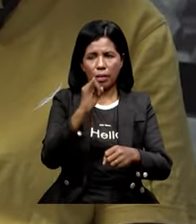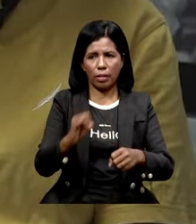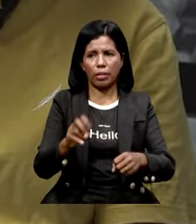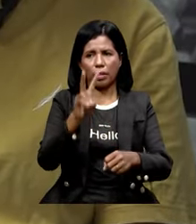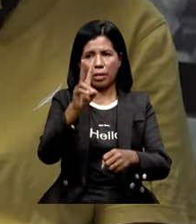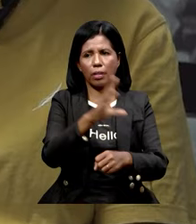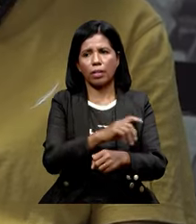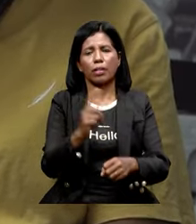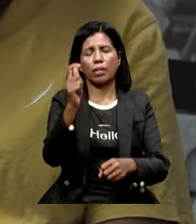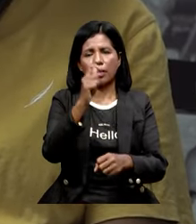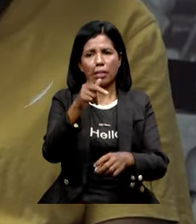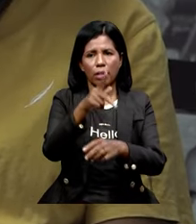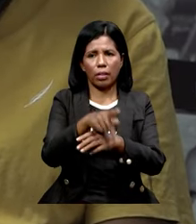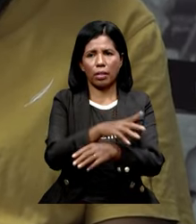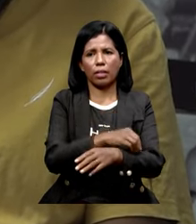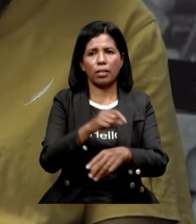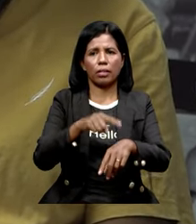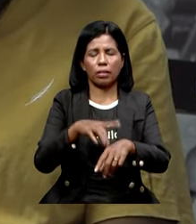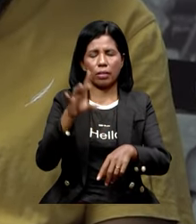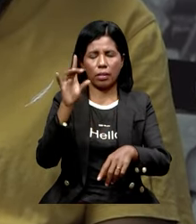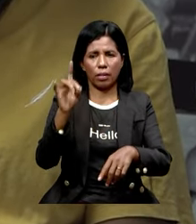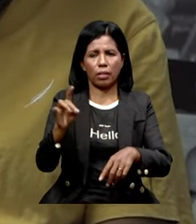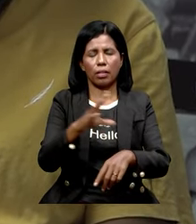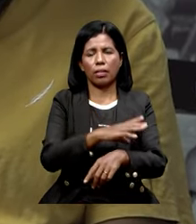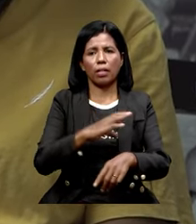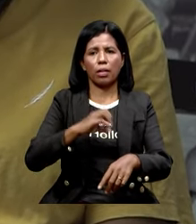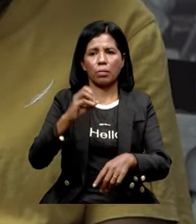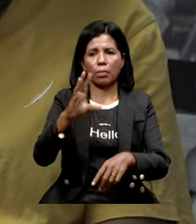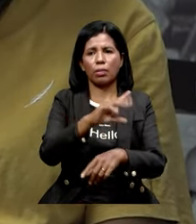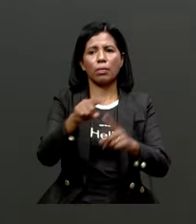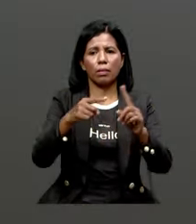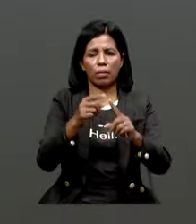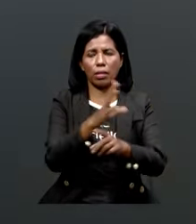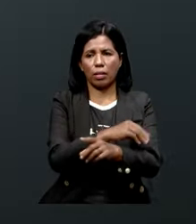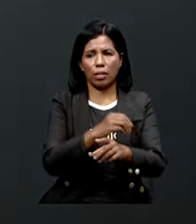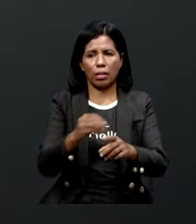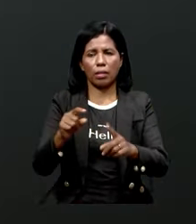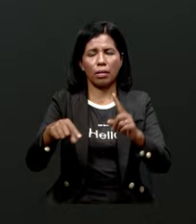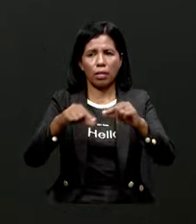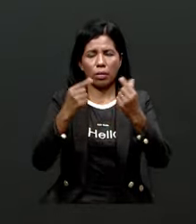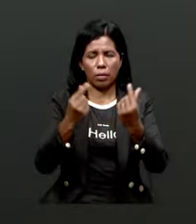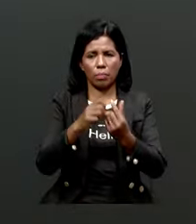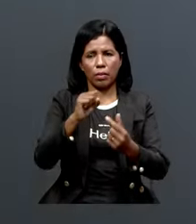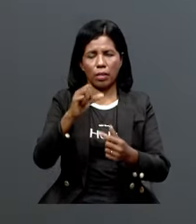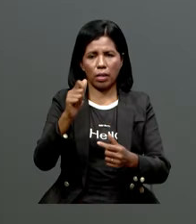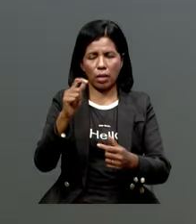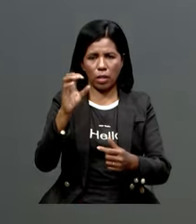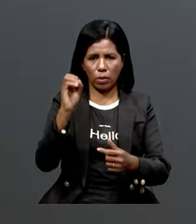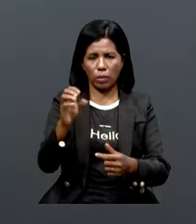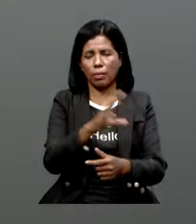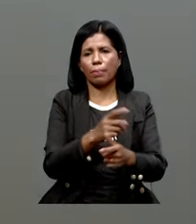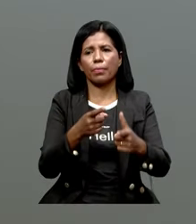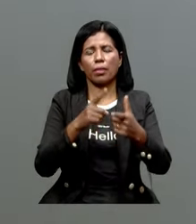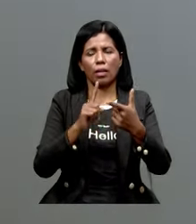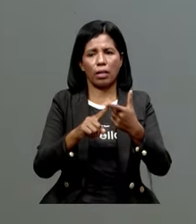ia terça kalang mais ou menos tuku halu liu ia Kampung Baru ba inhira halu cobertura ba equipa se atou nebe halu atuação